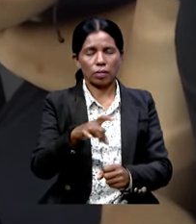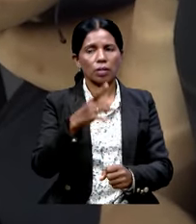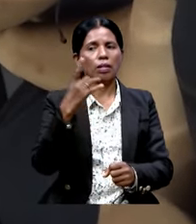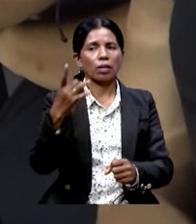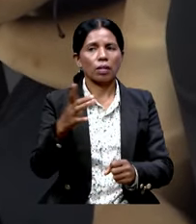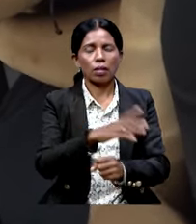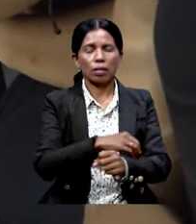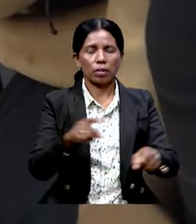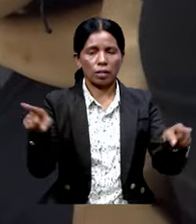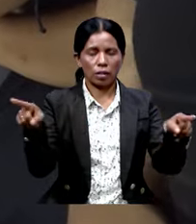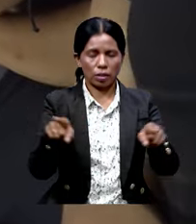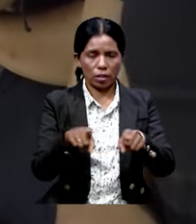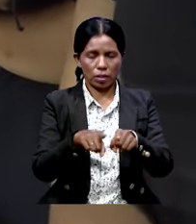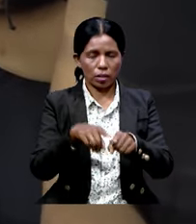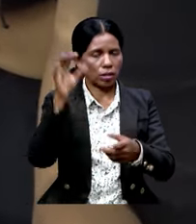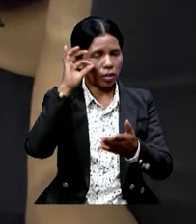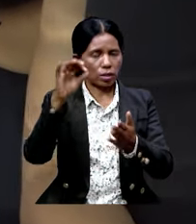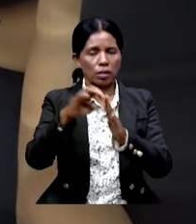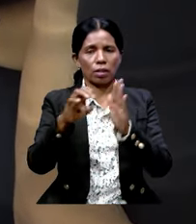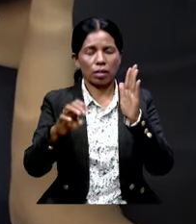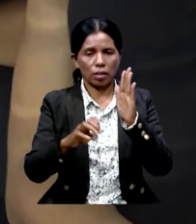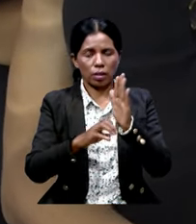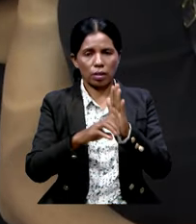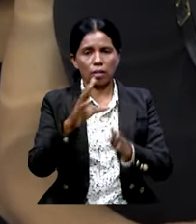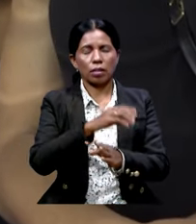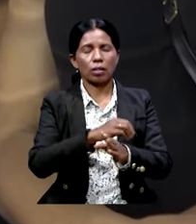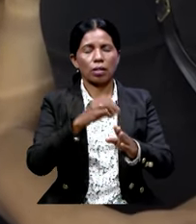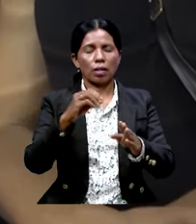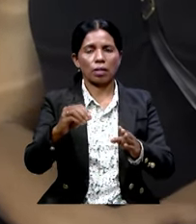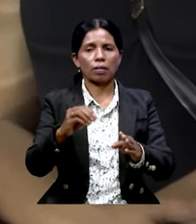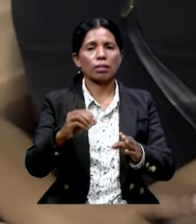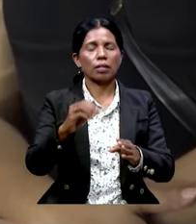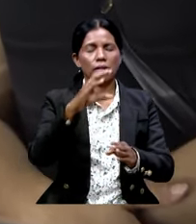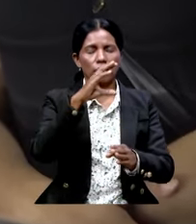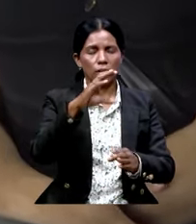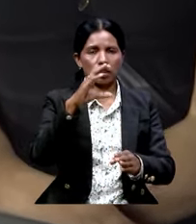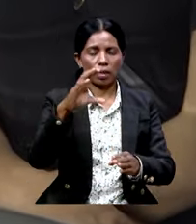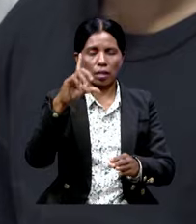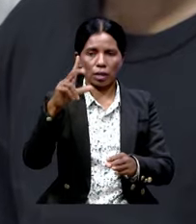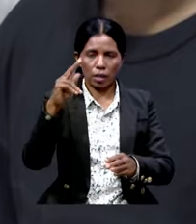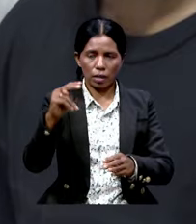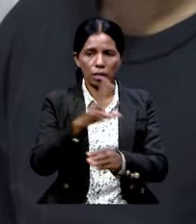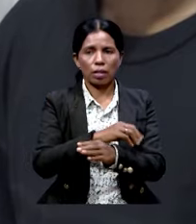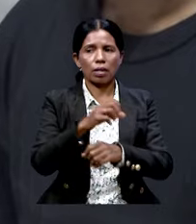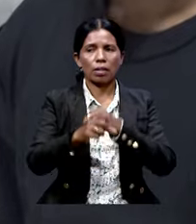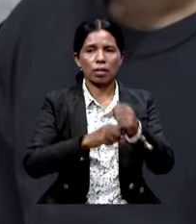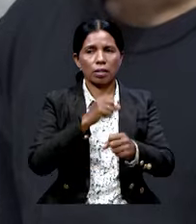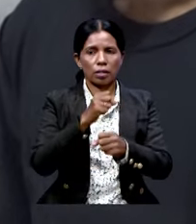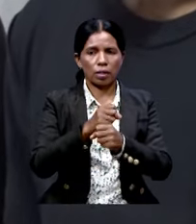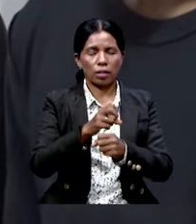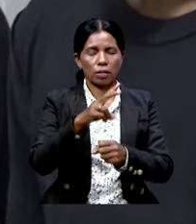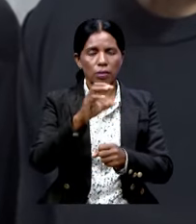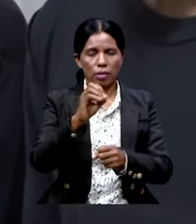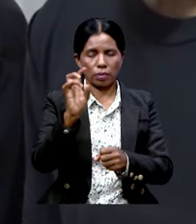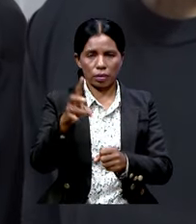asumi kargu nudar Sekretario Estado ba asunto Kombatente Libertasaun Nasional no tinan rihun rua sanulu resin hitu to